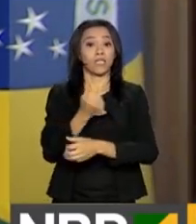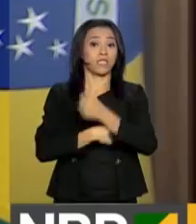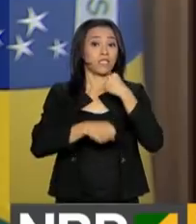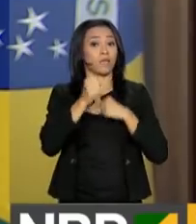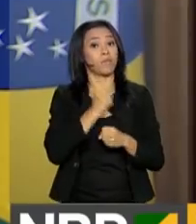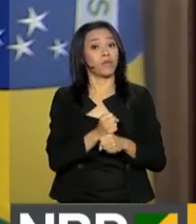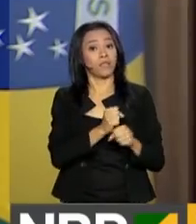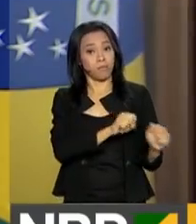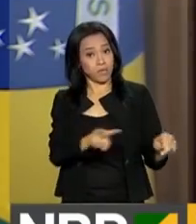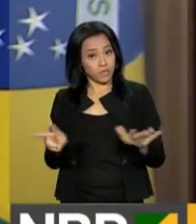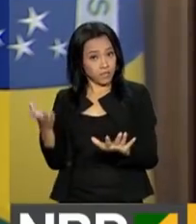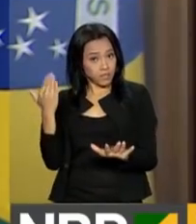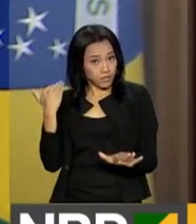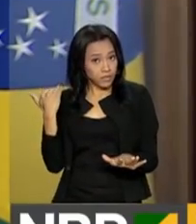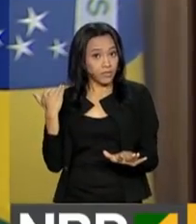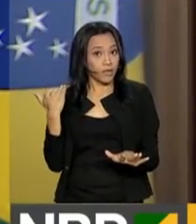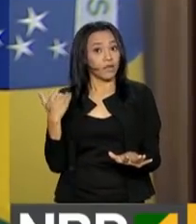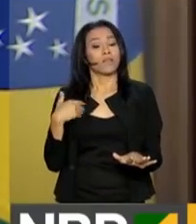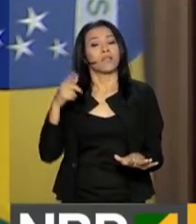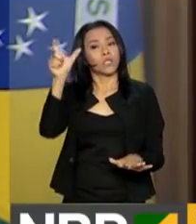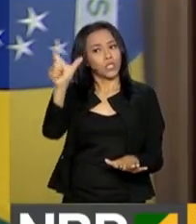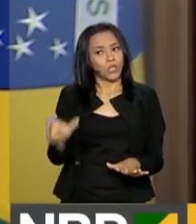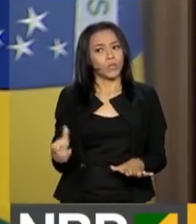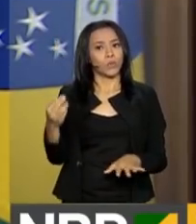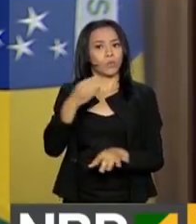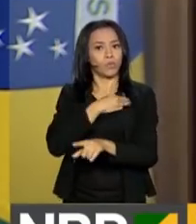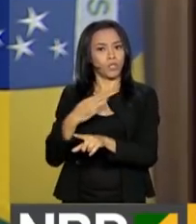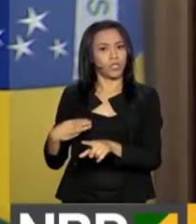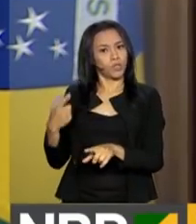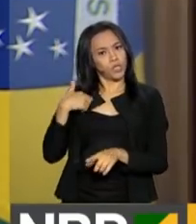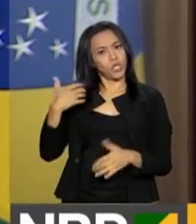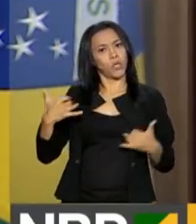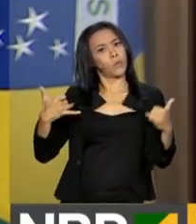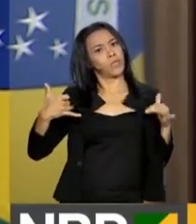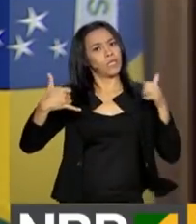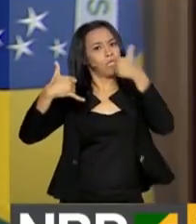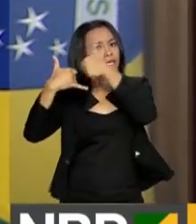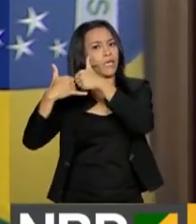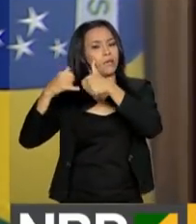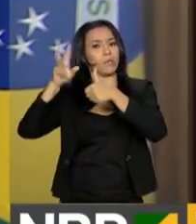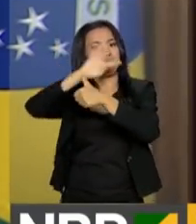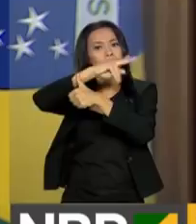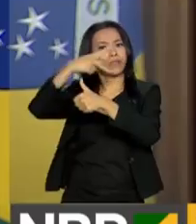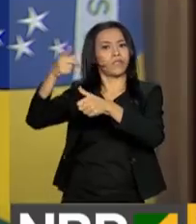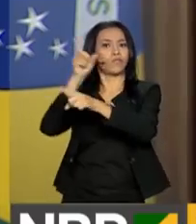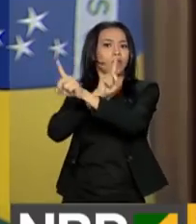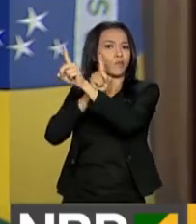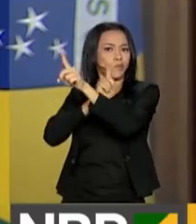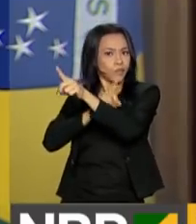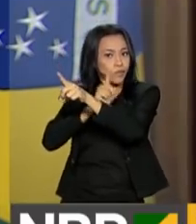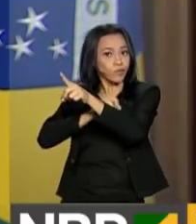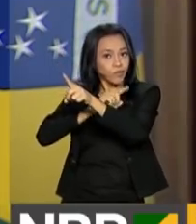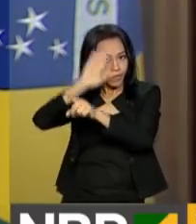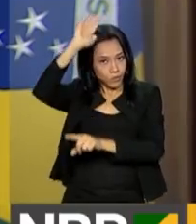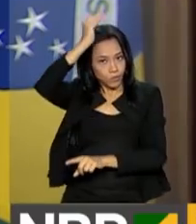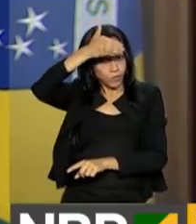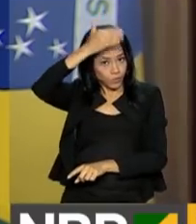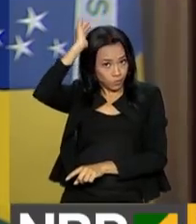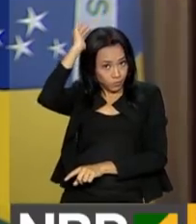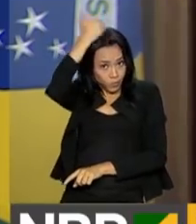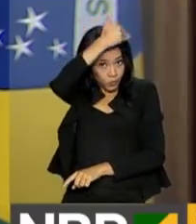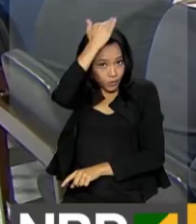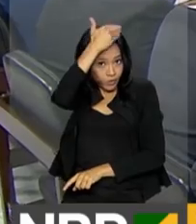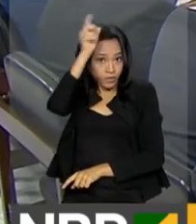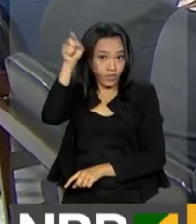a pedido nosso ministro lá e eu liguei para o presidente putin havia um pequeno problema que já está sendo encaminhado então